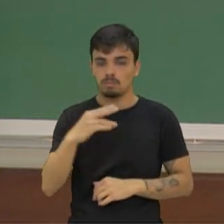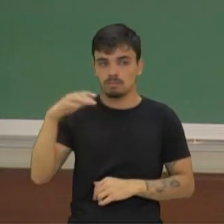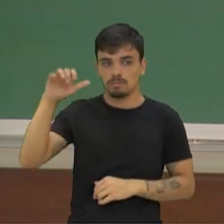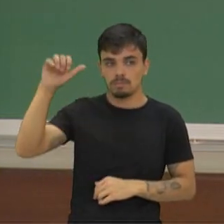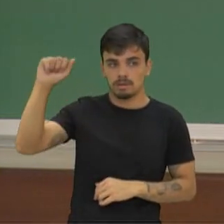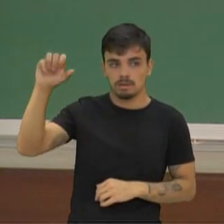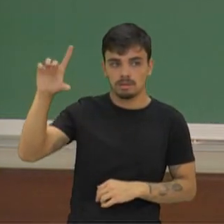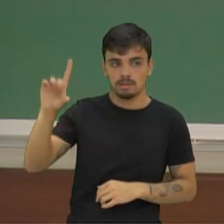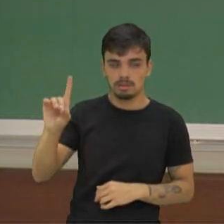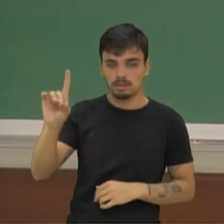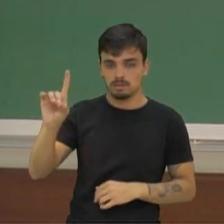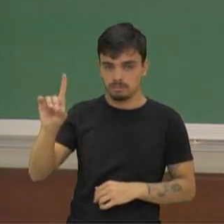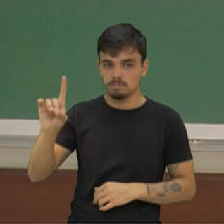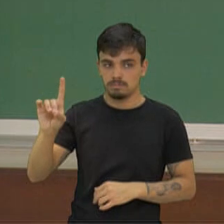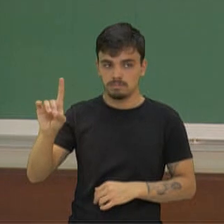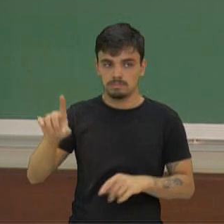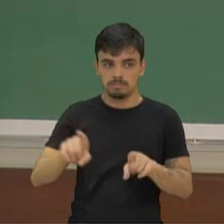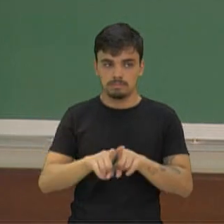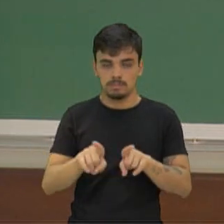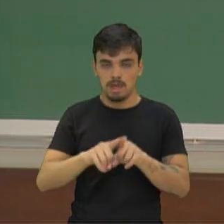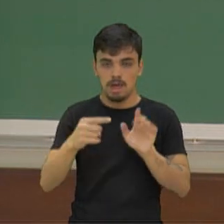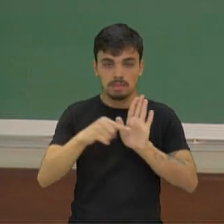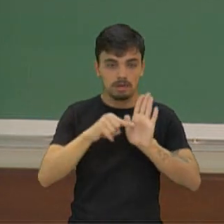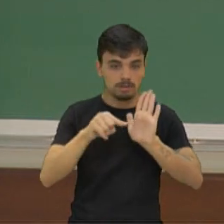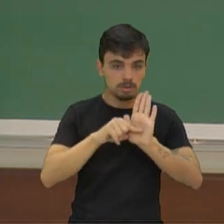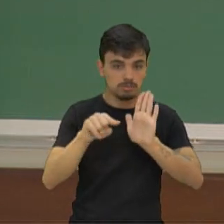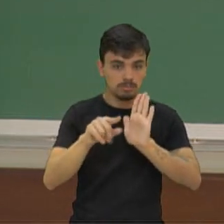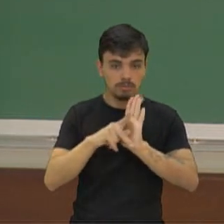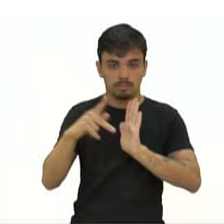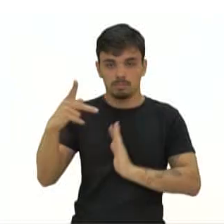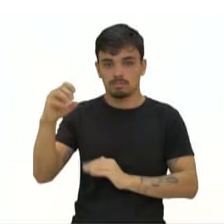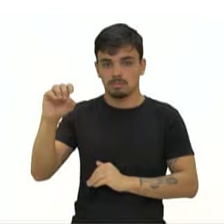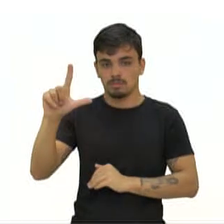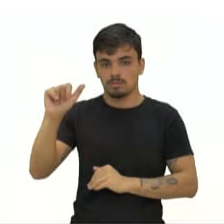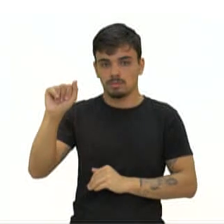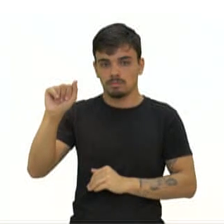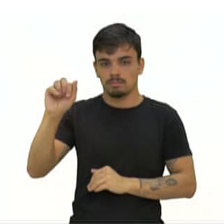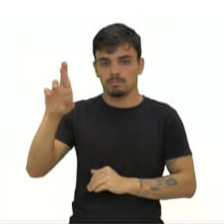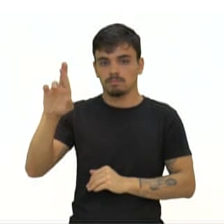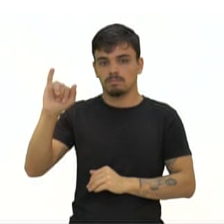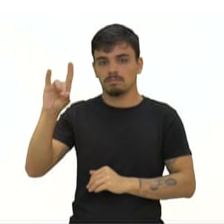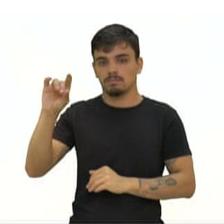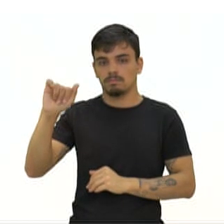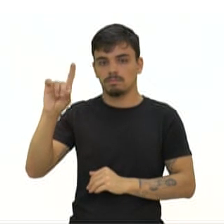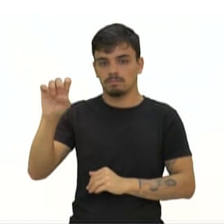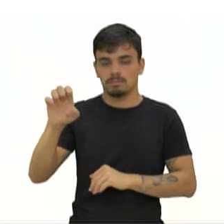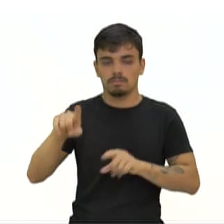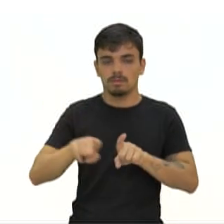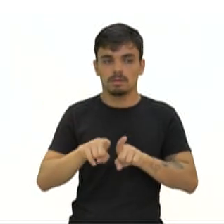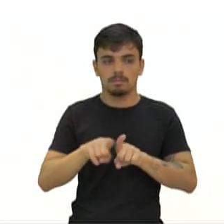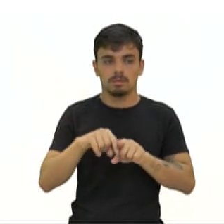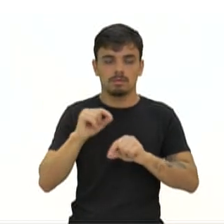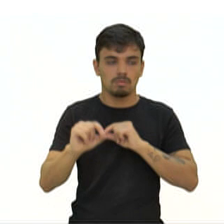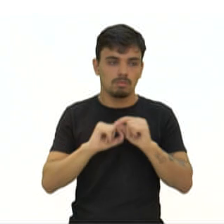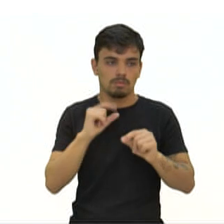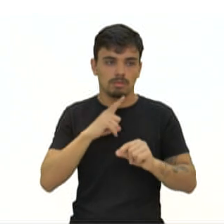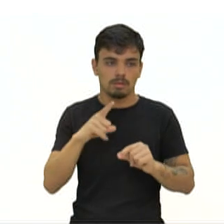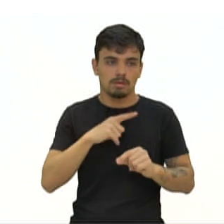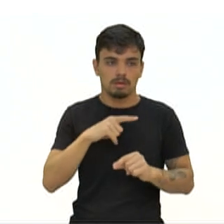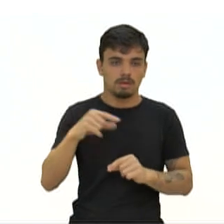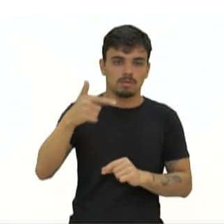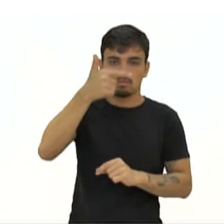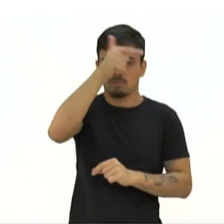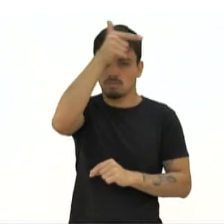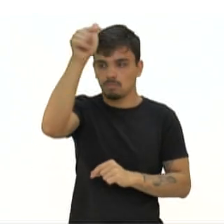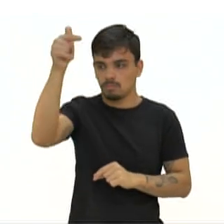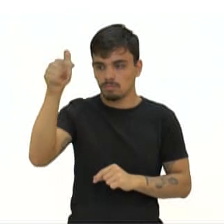que é negativa a polaridade, ok? Toma cuidado, que é negativa a polaridade, enquanto a gente vai considerar o sentido das outras